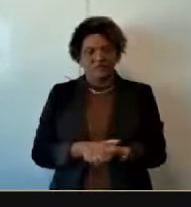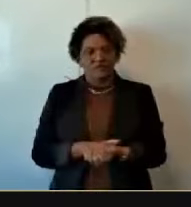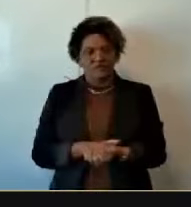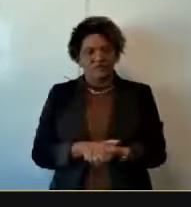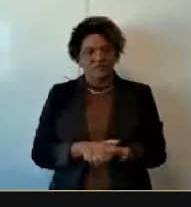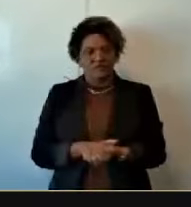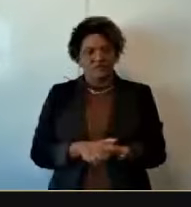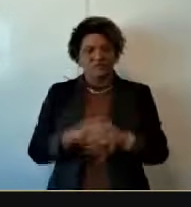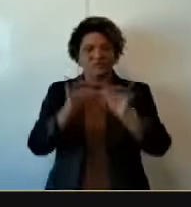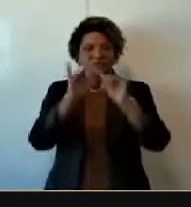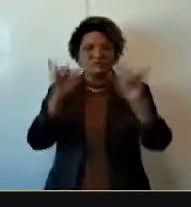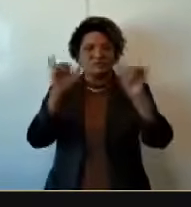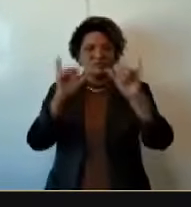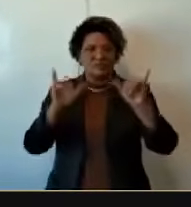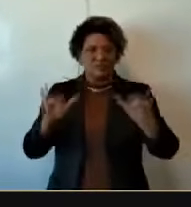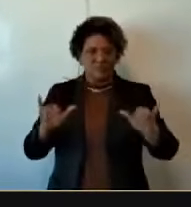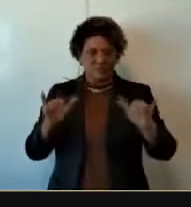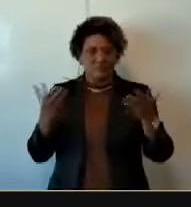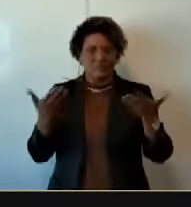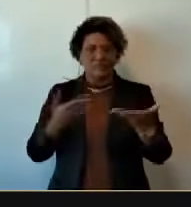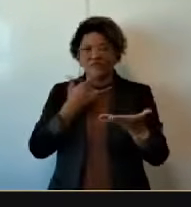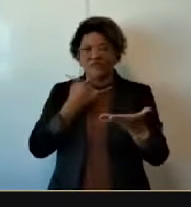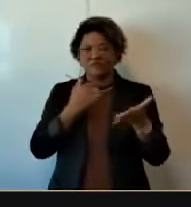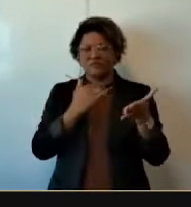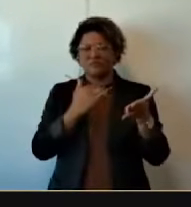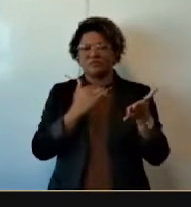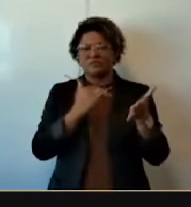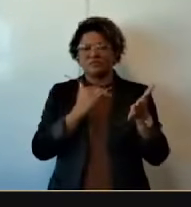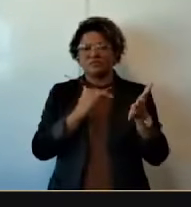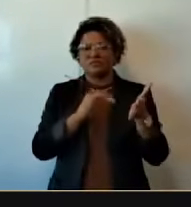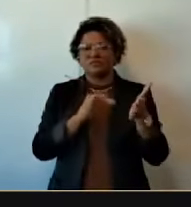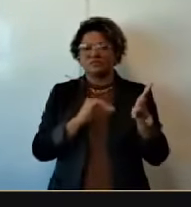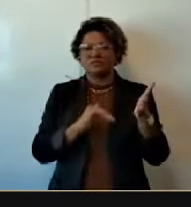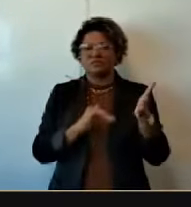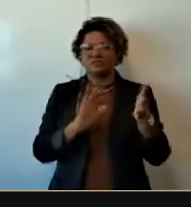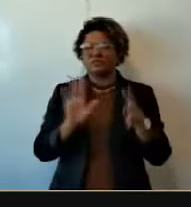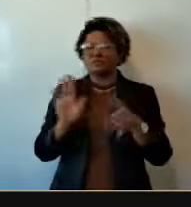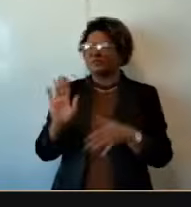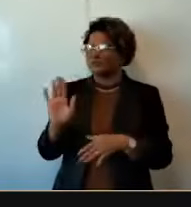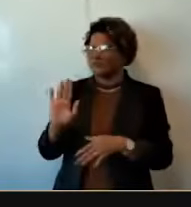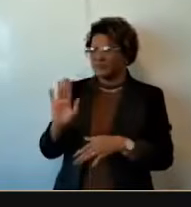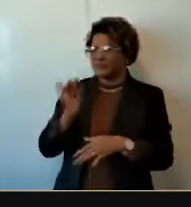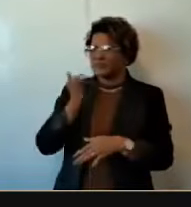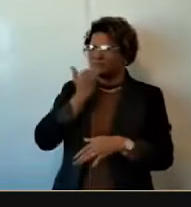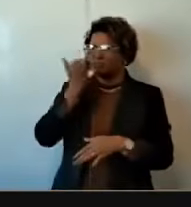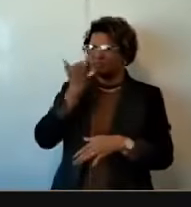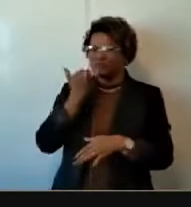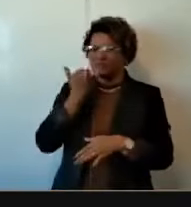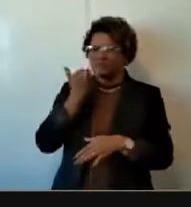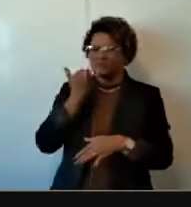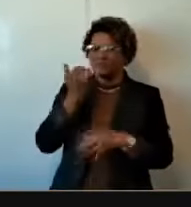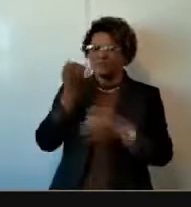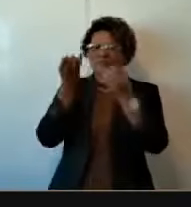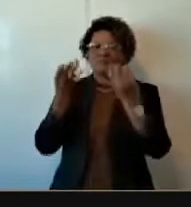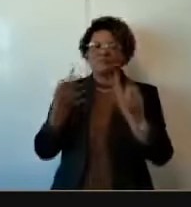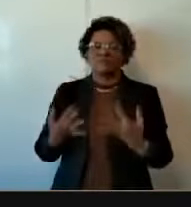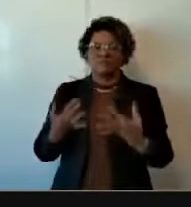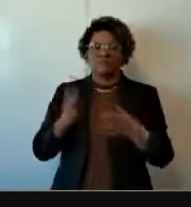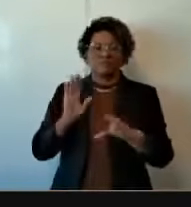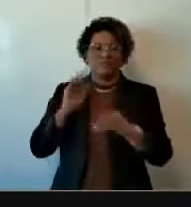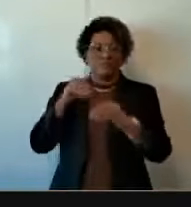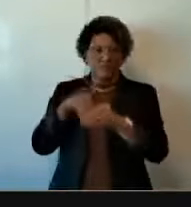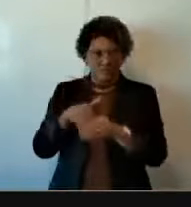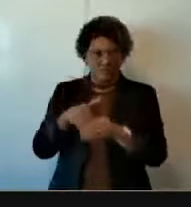Anúncios, senhor secretário, fará declaração de voto, vereador Braulio Lara, do Partido Novo. Gostaria